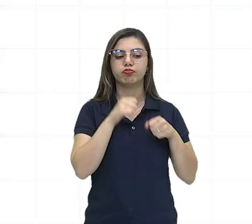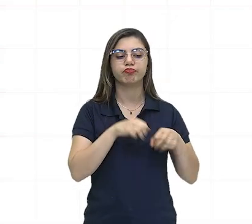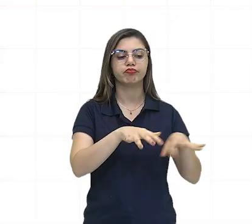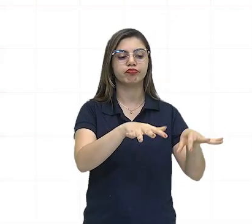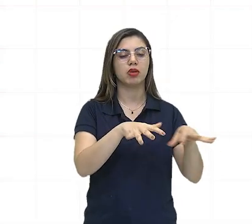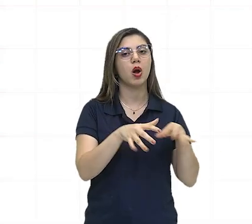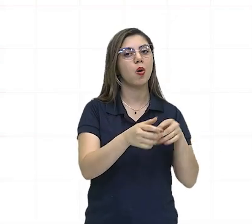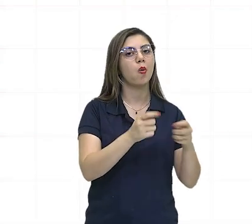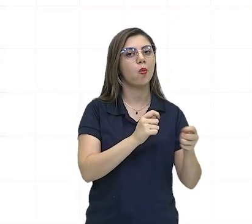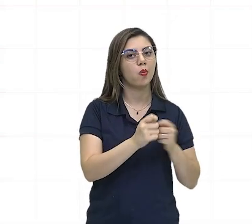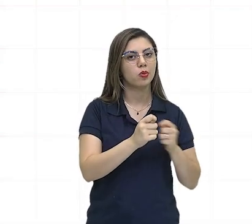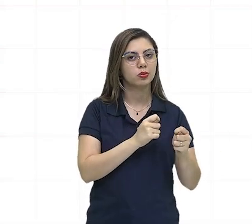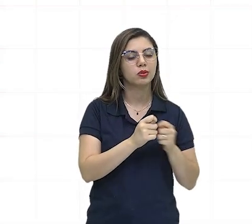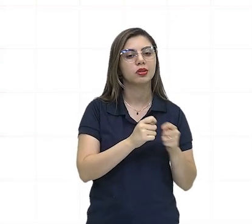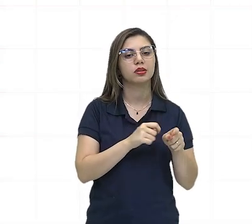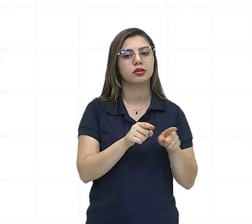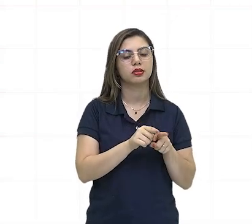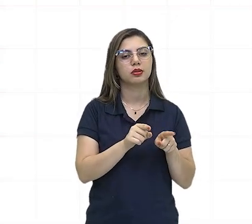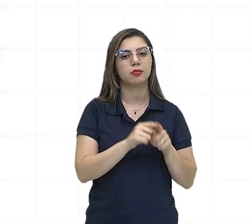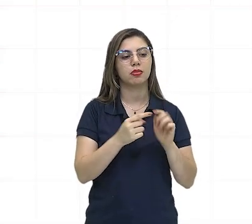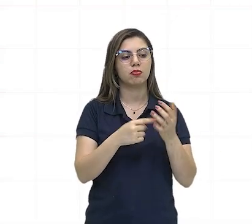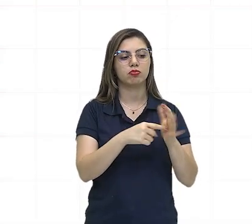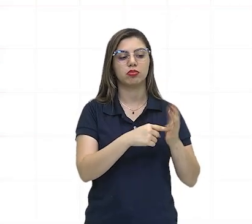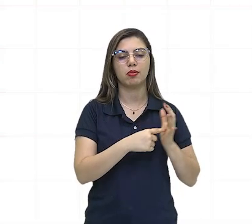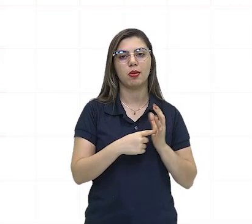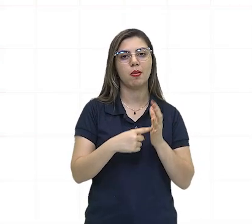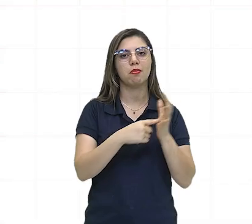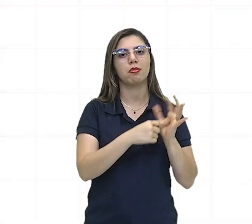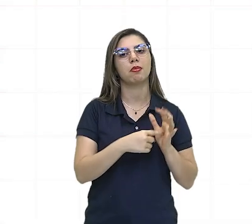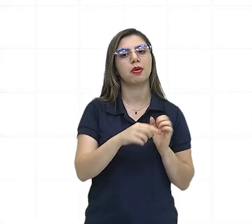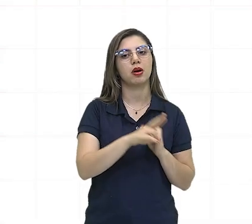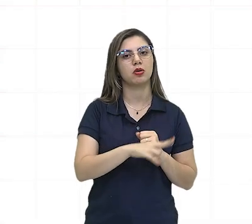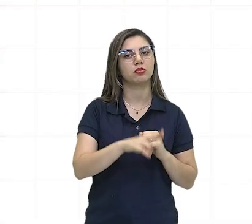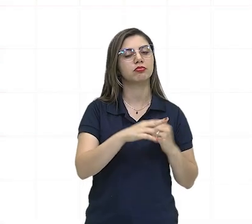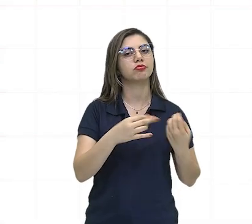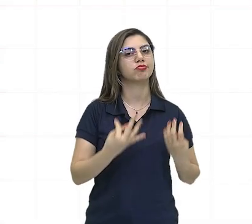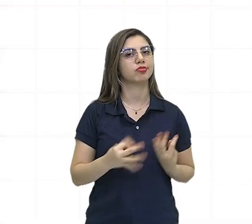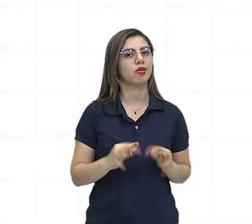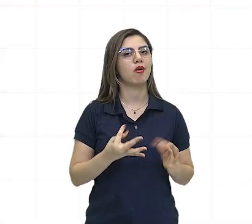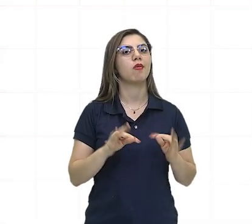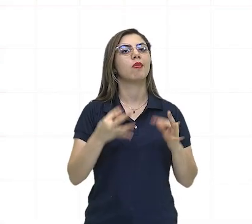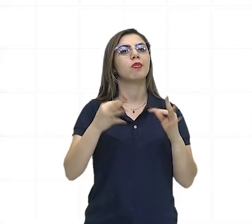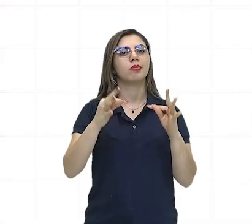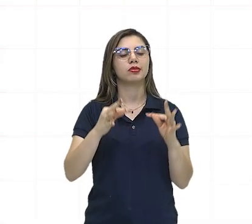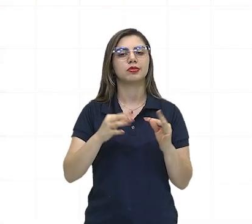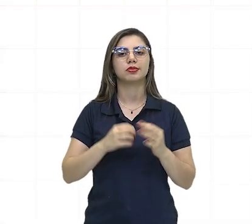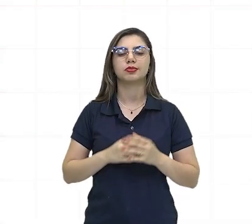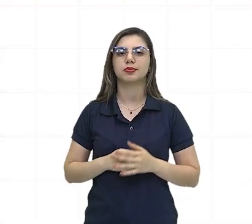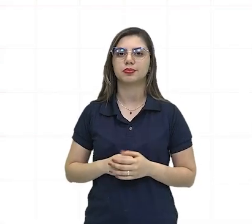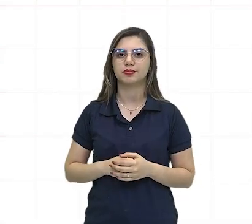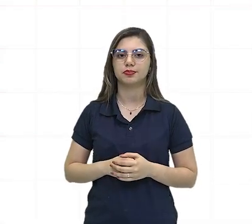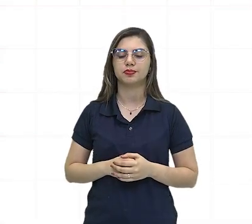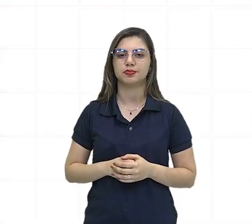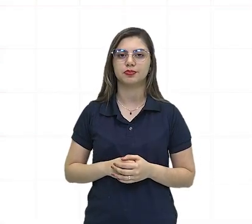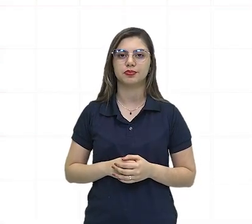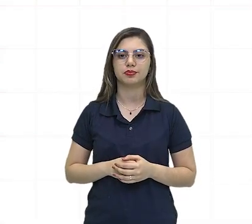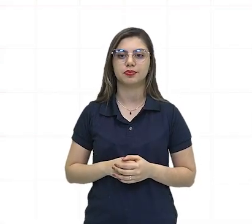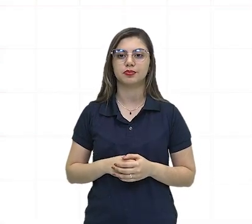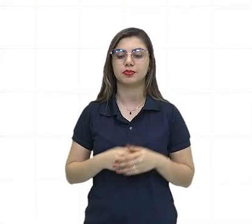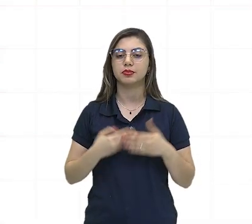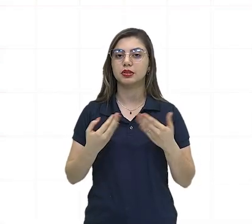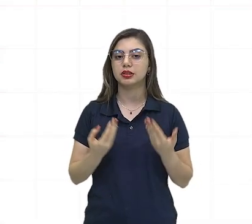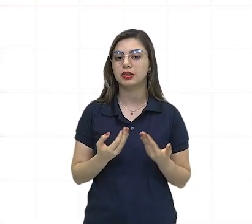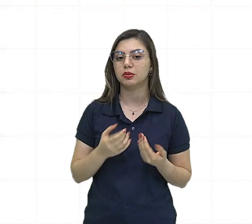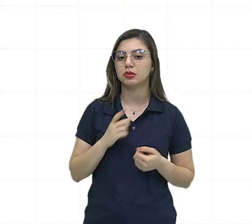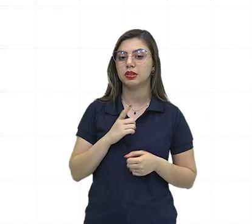controlada e o uso de maquinários agrícolas avançados. Então, o uso